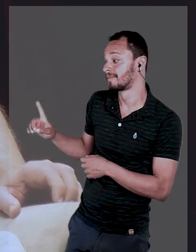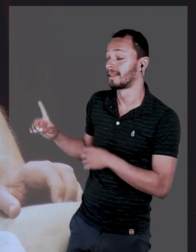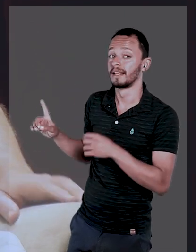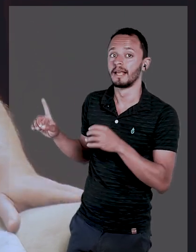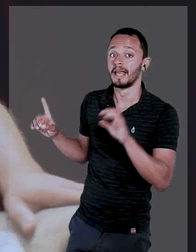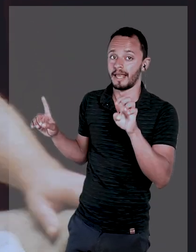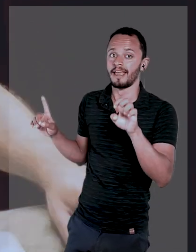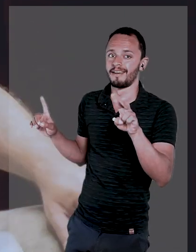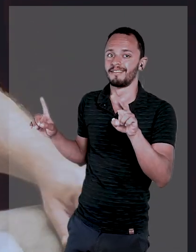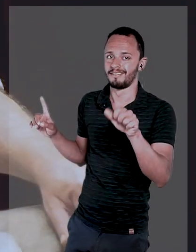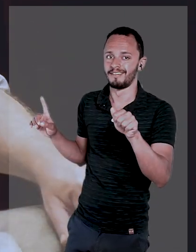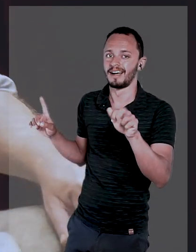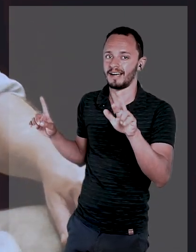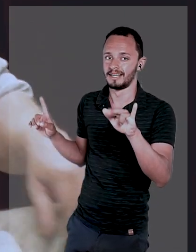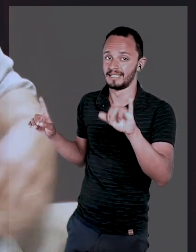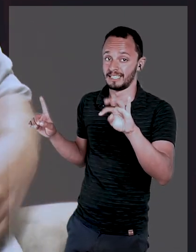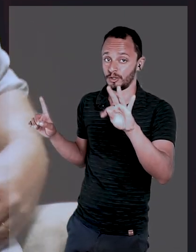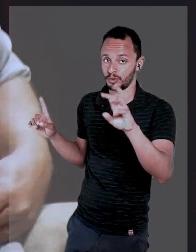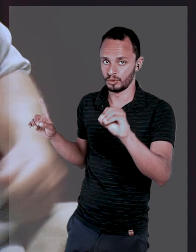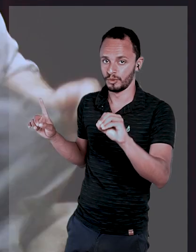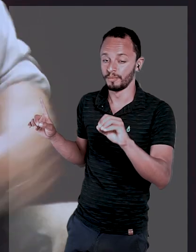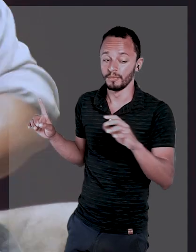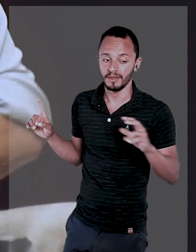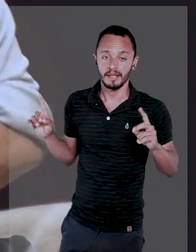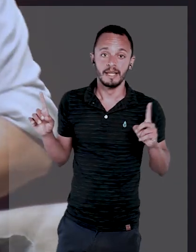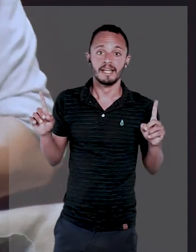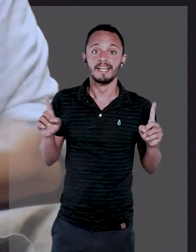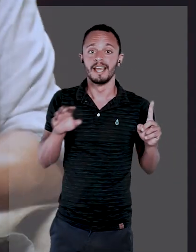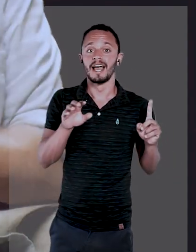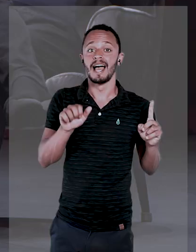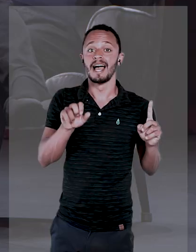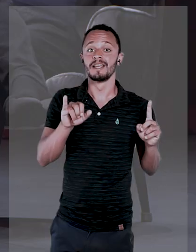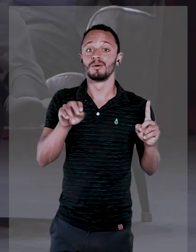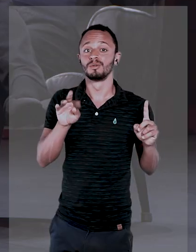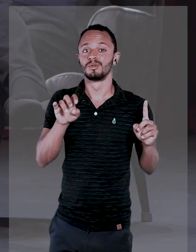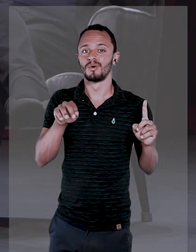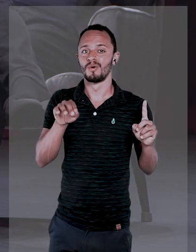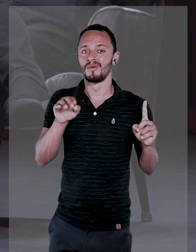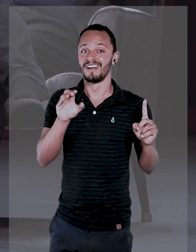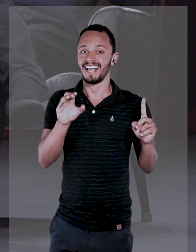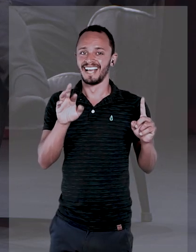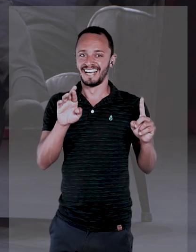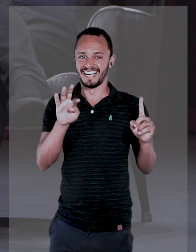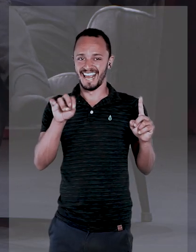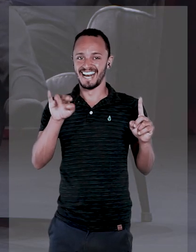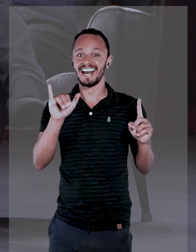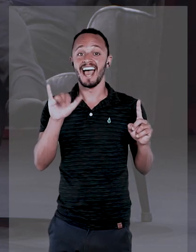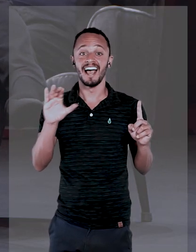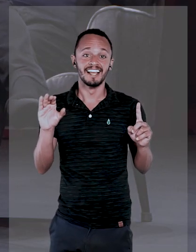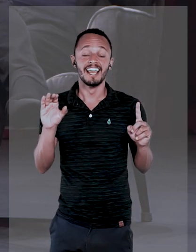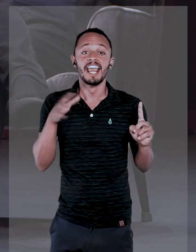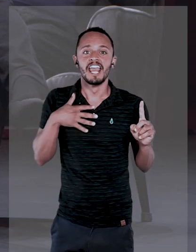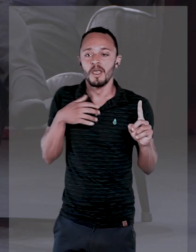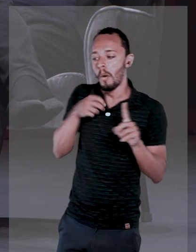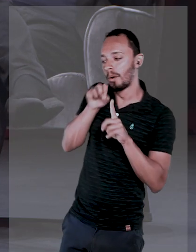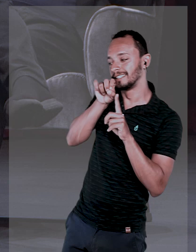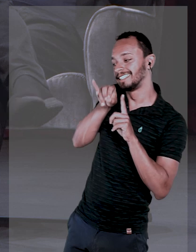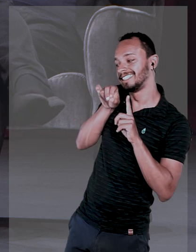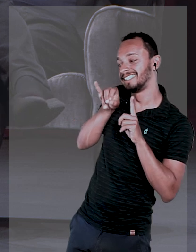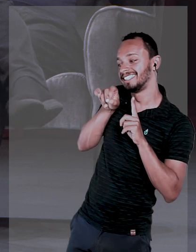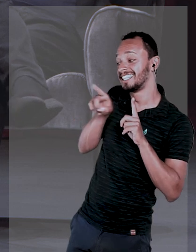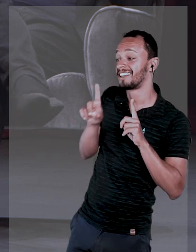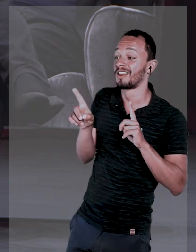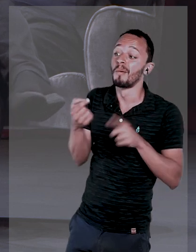fica muito contente com a minha paquera. Conceição Evaristo, que a gente está falando. E eu não vou paquerar o Ailton Krenak, porque eu acho que ele é